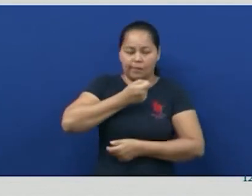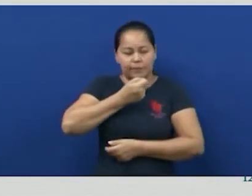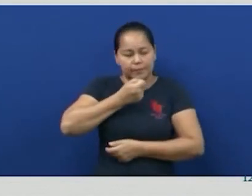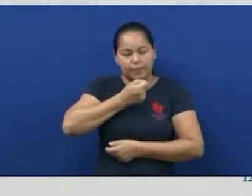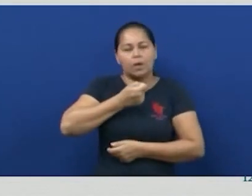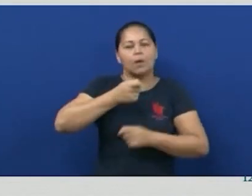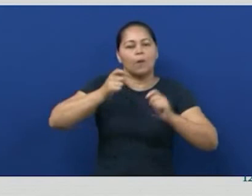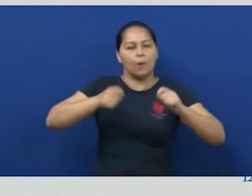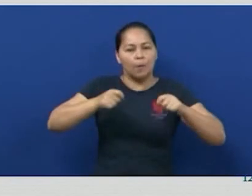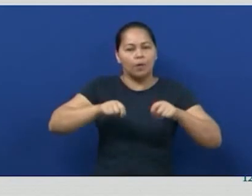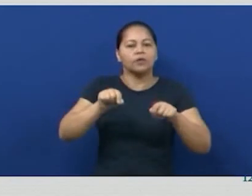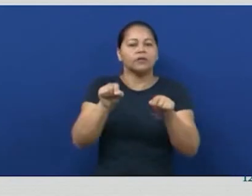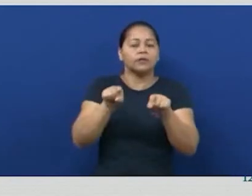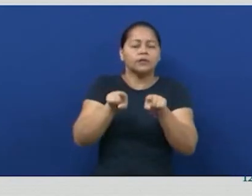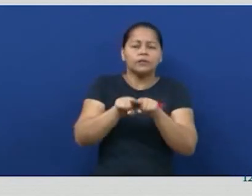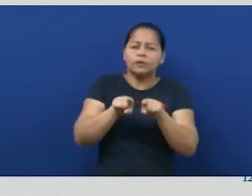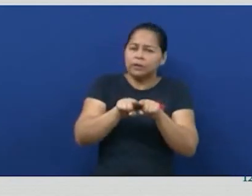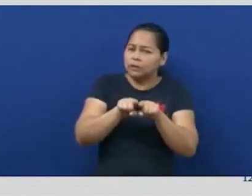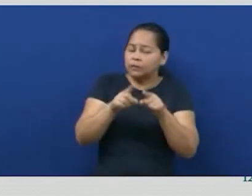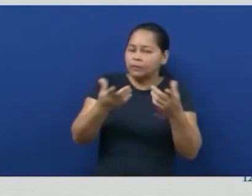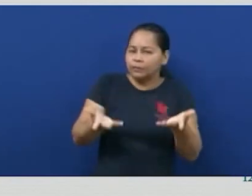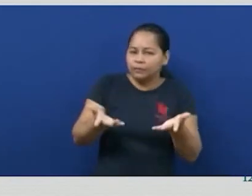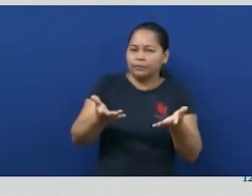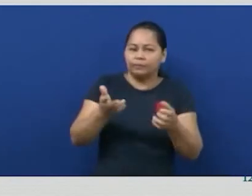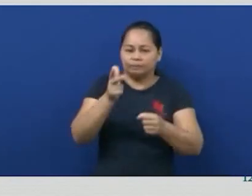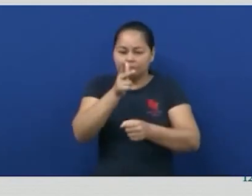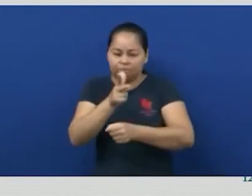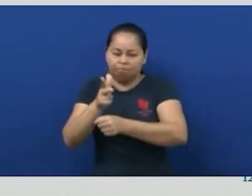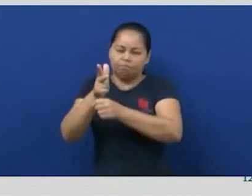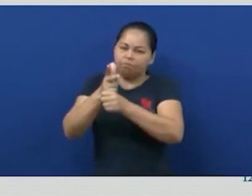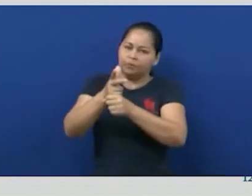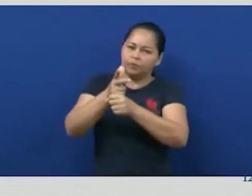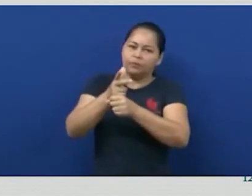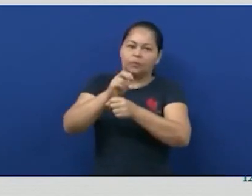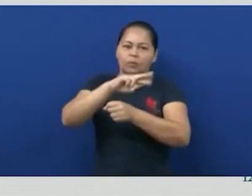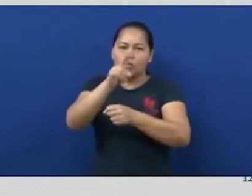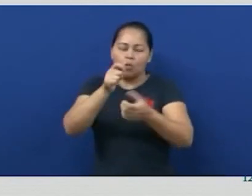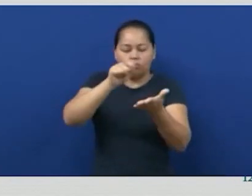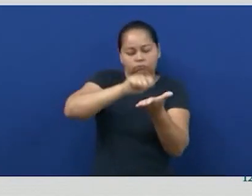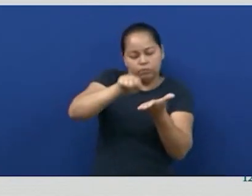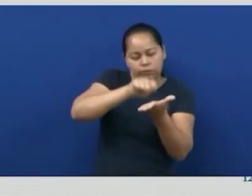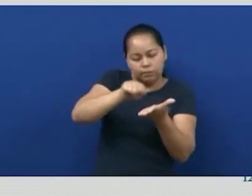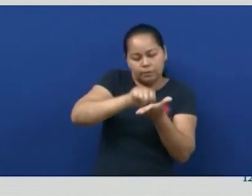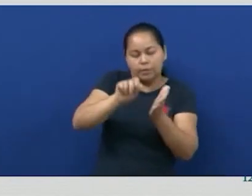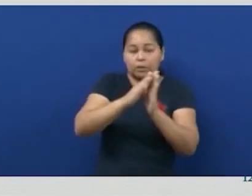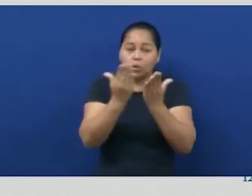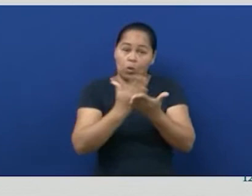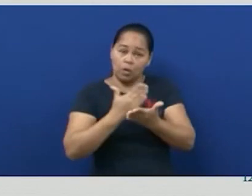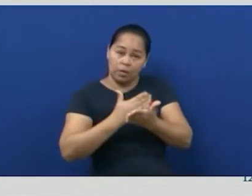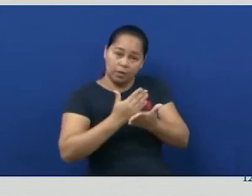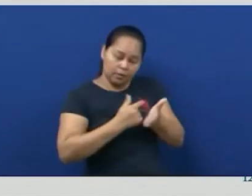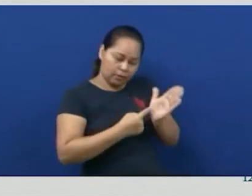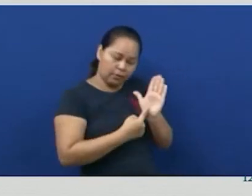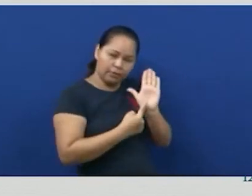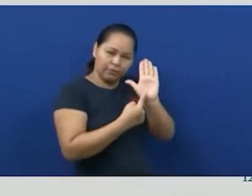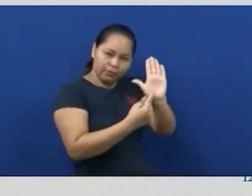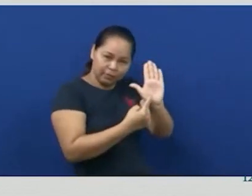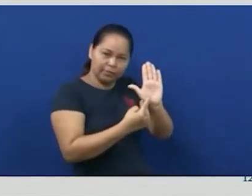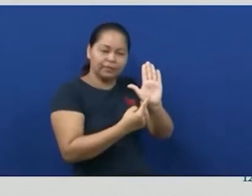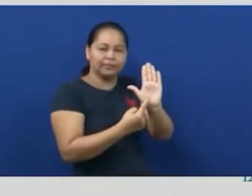podcast, você pode estar fazendo um infográfico também, usando o seu caderno, usando o seu material que você tem em